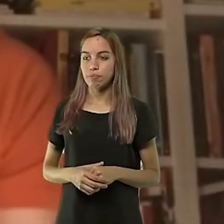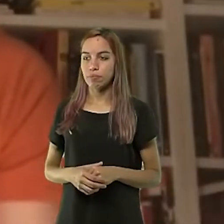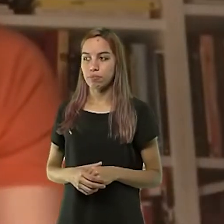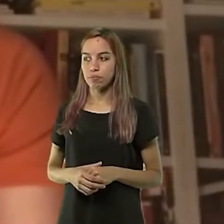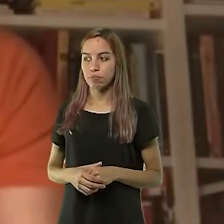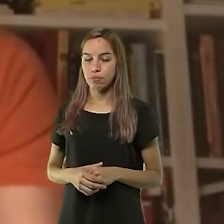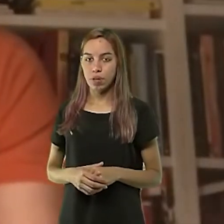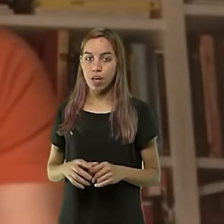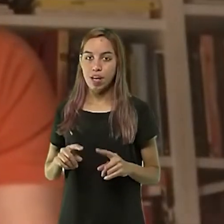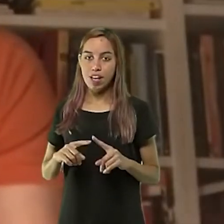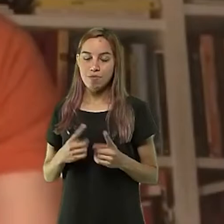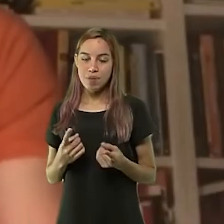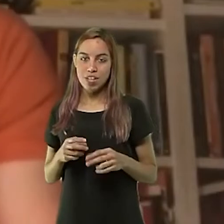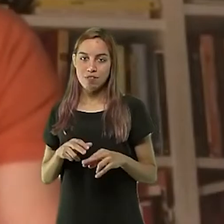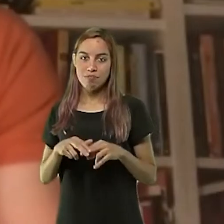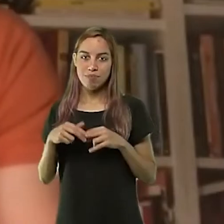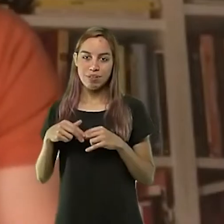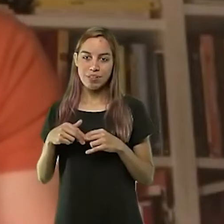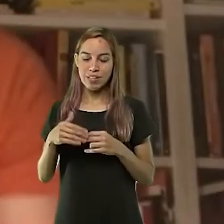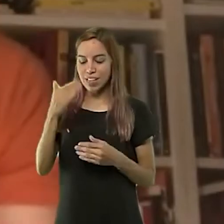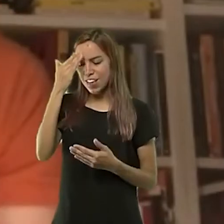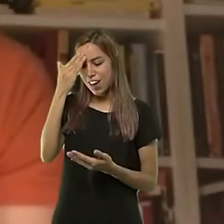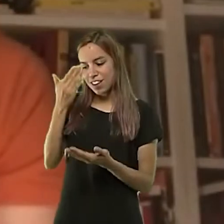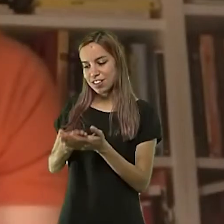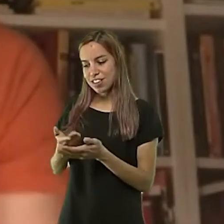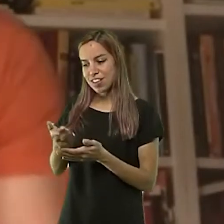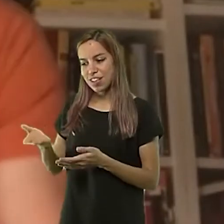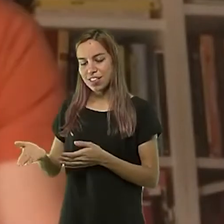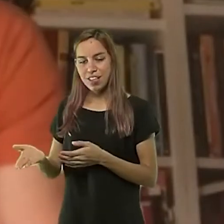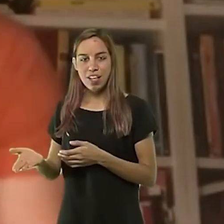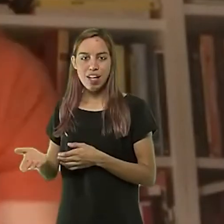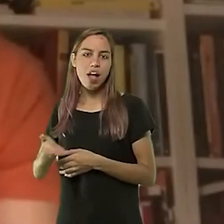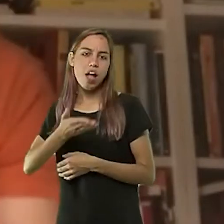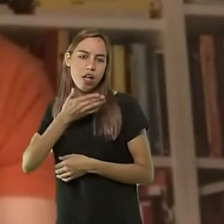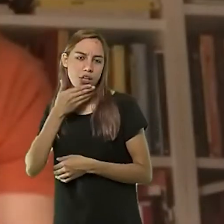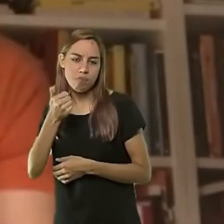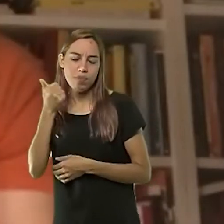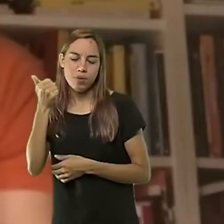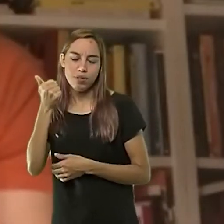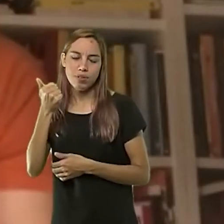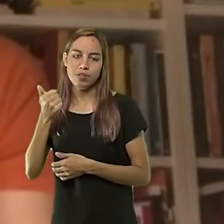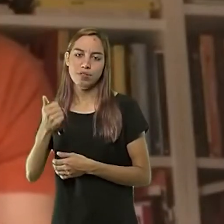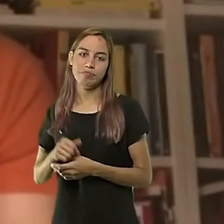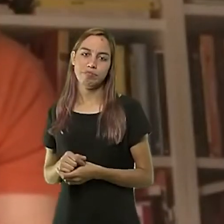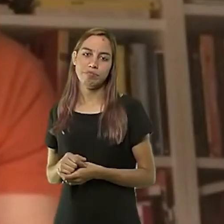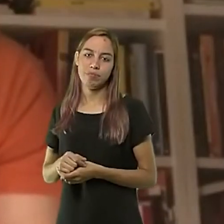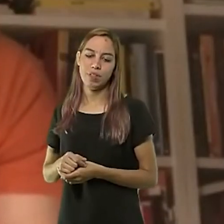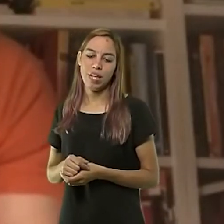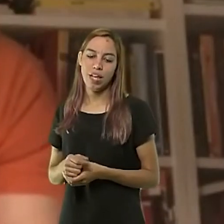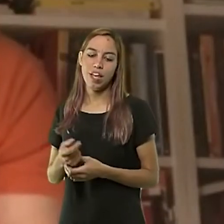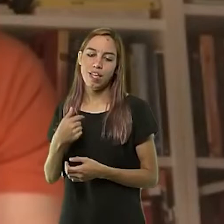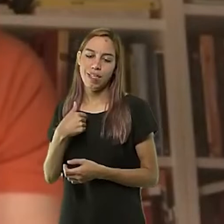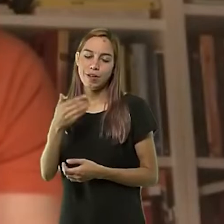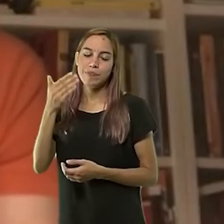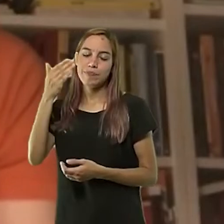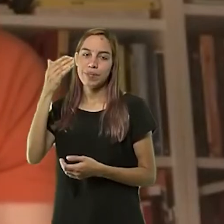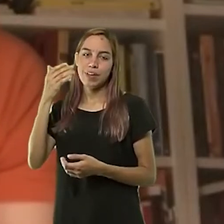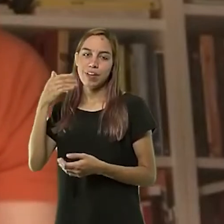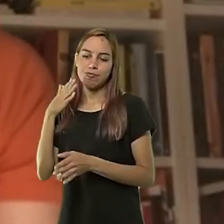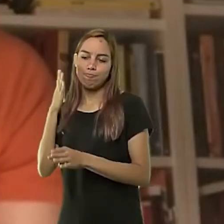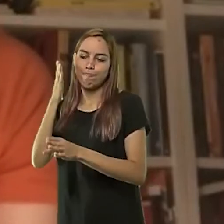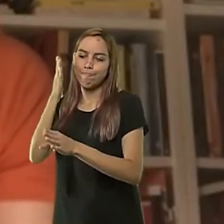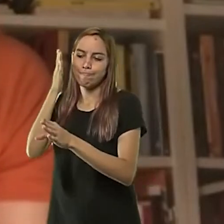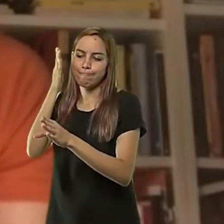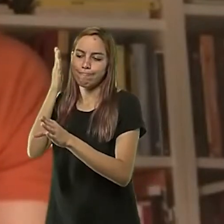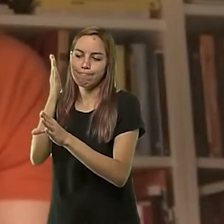desta crença de que seria feliz no campo e onde de facto encontrei o lugar onde me sinto mais